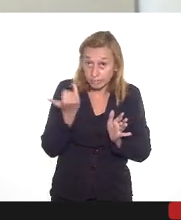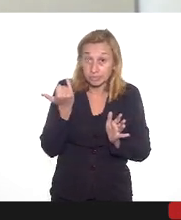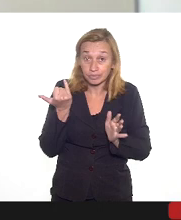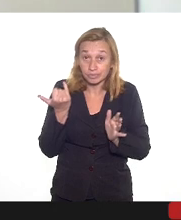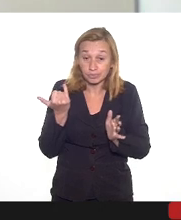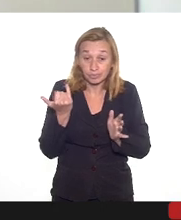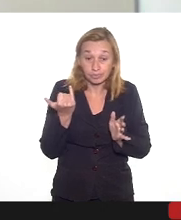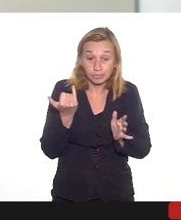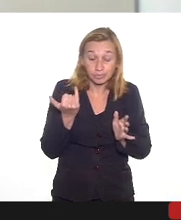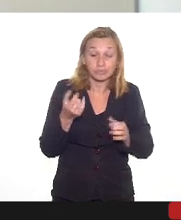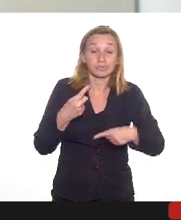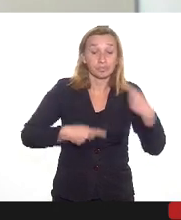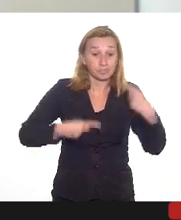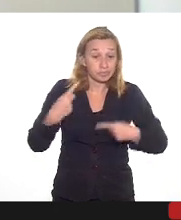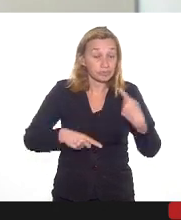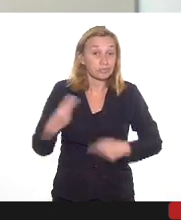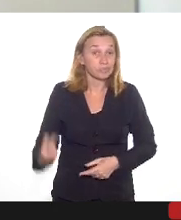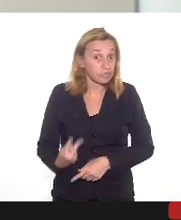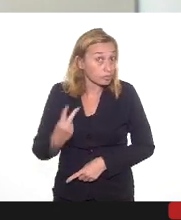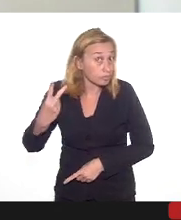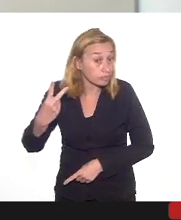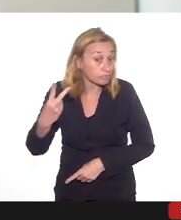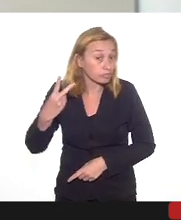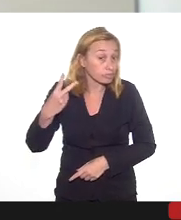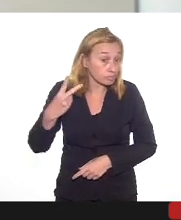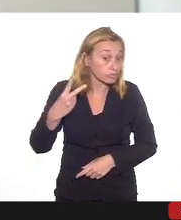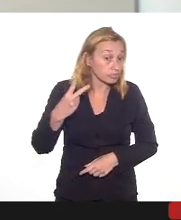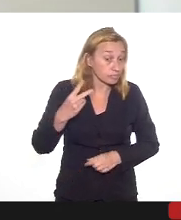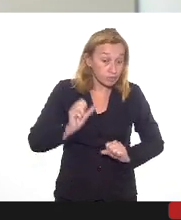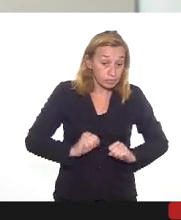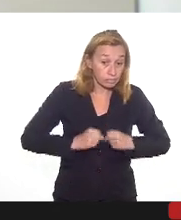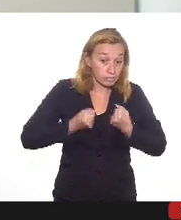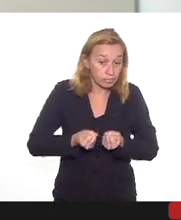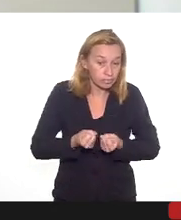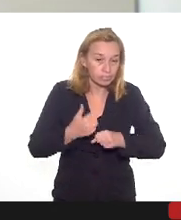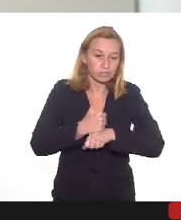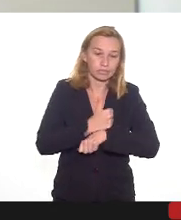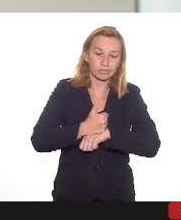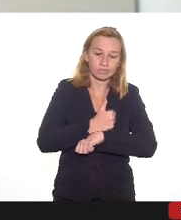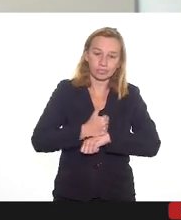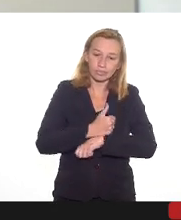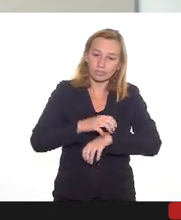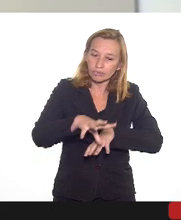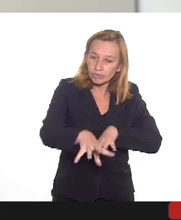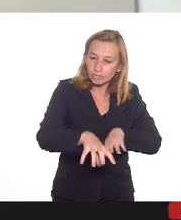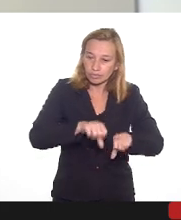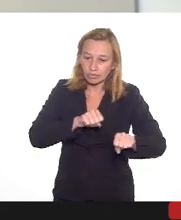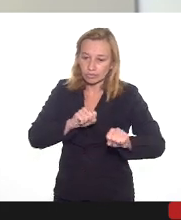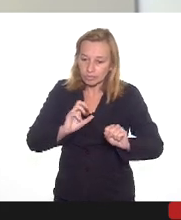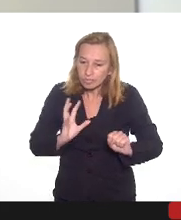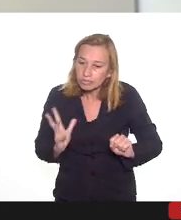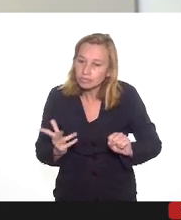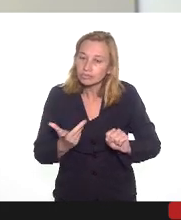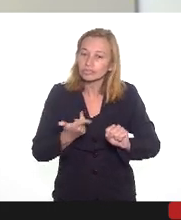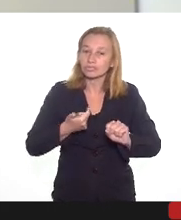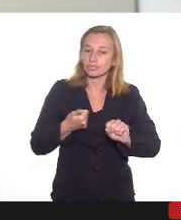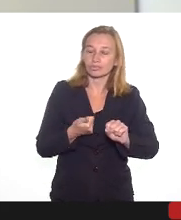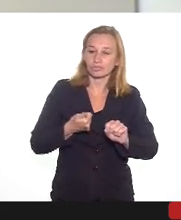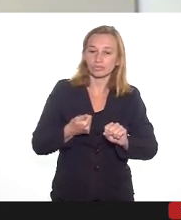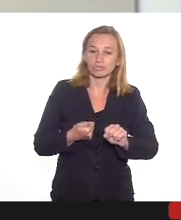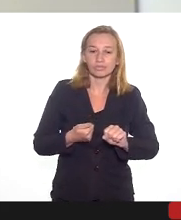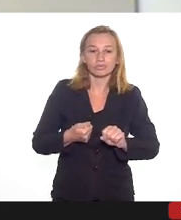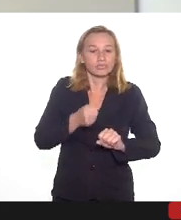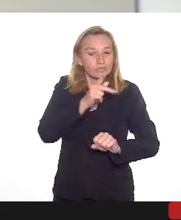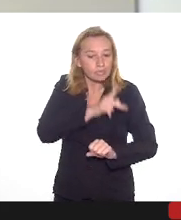faz parte de uma política da valorização, da dedicação do profissional para que ele se qualifique, para que ele permaneça na rede, para que ele se torne um